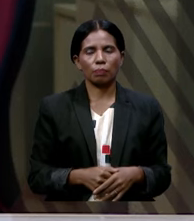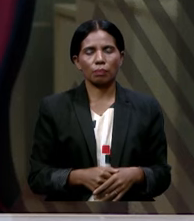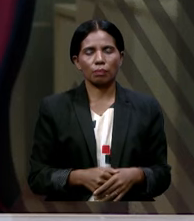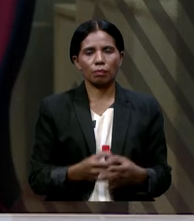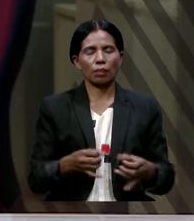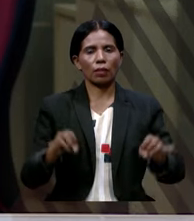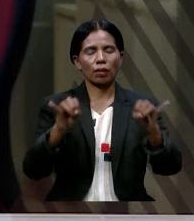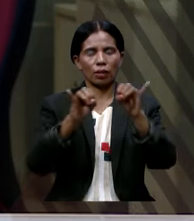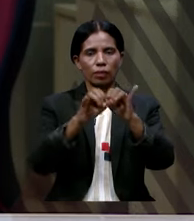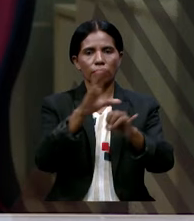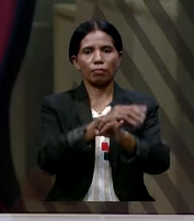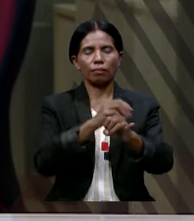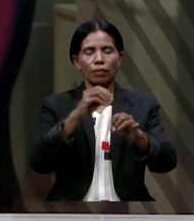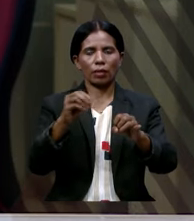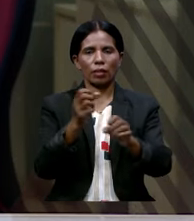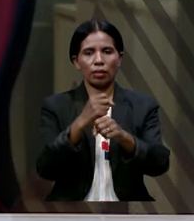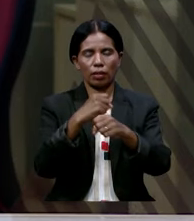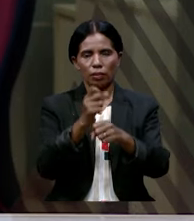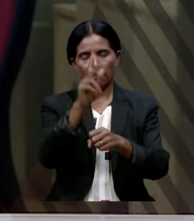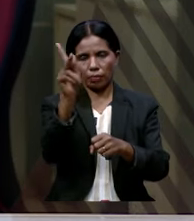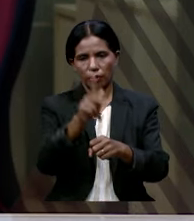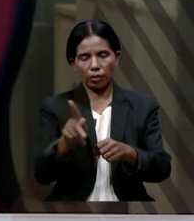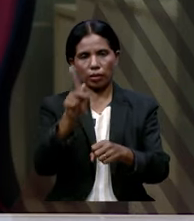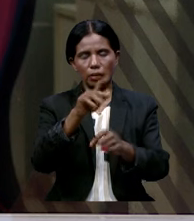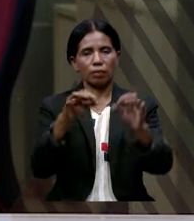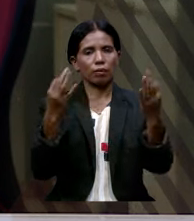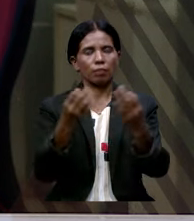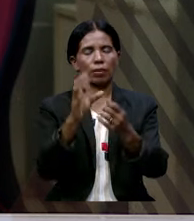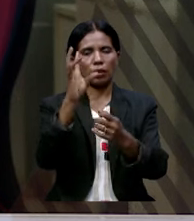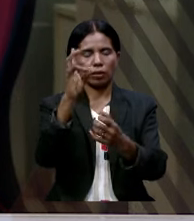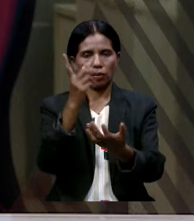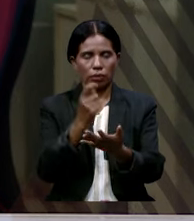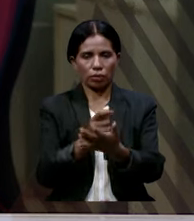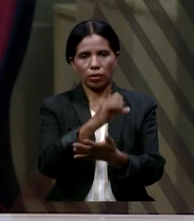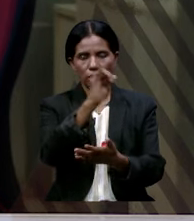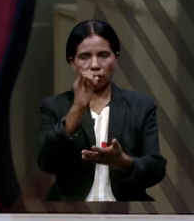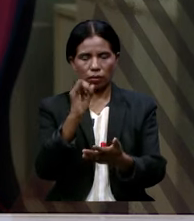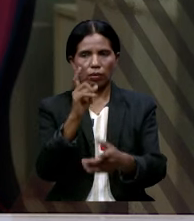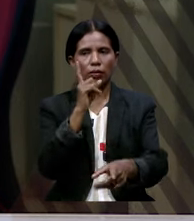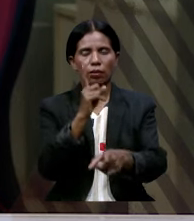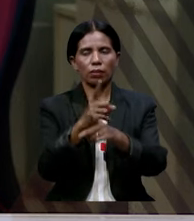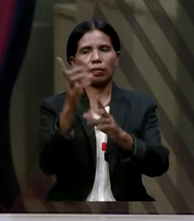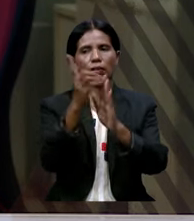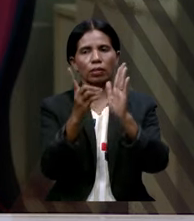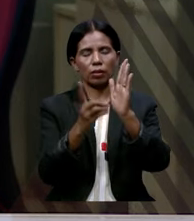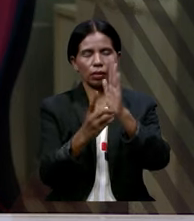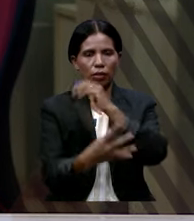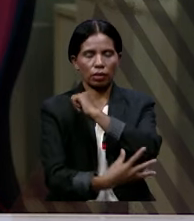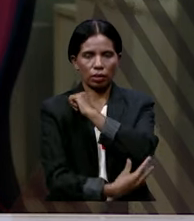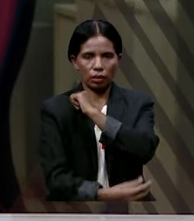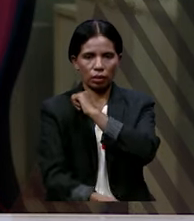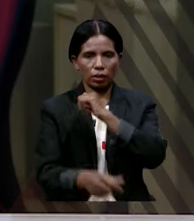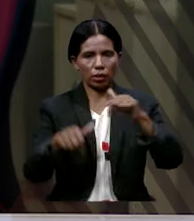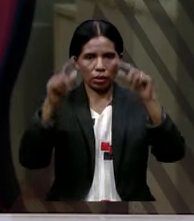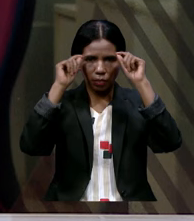Instituto Nacional de Estatística serral pesquisa ba família Rihunhito hori identifica lolos dados kia iha